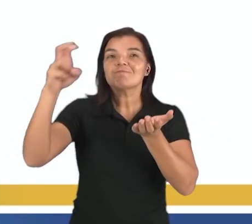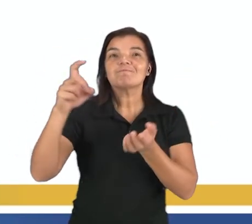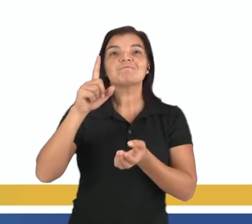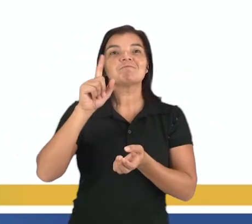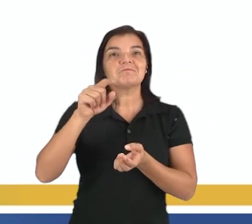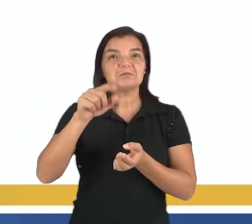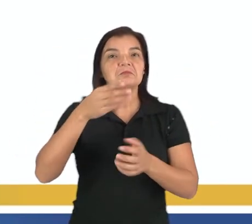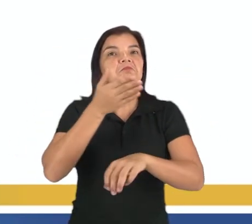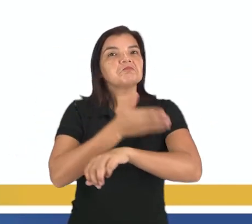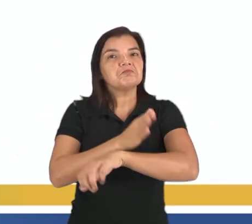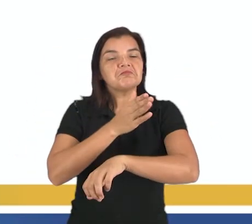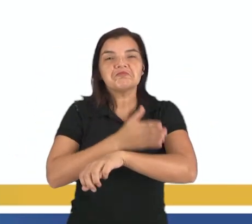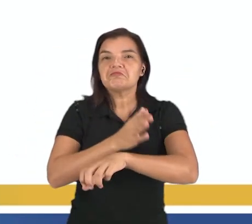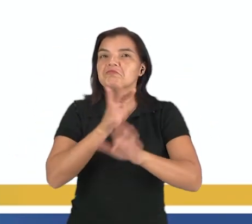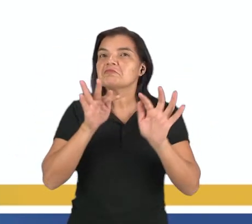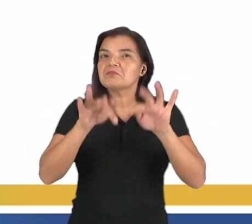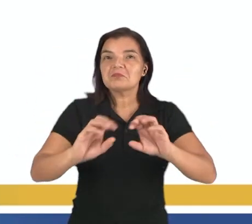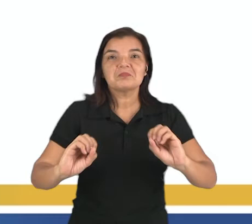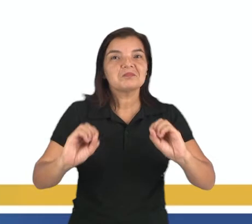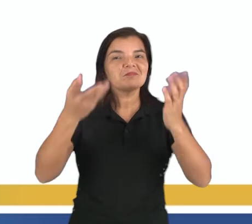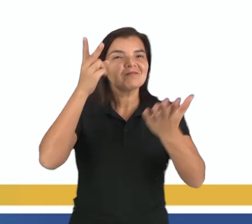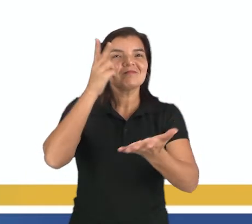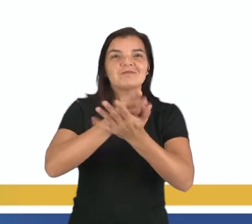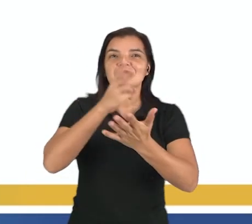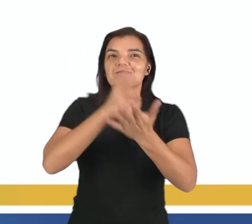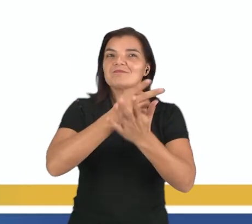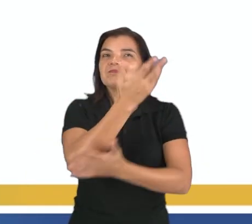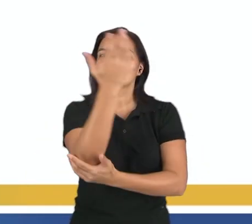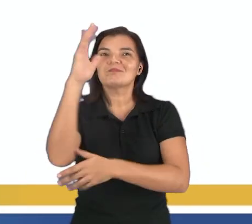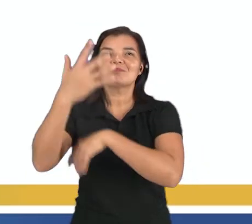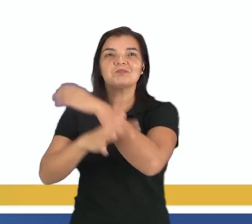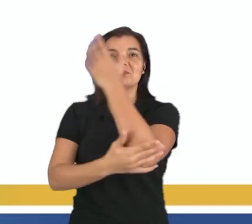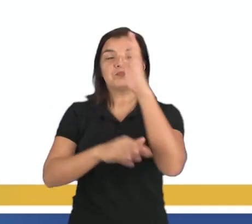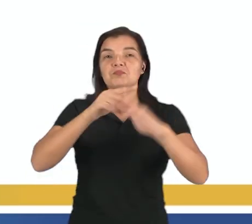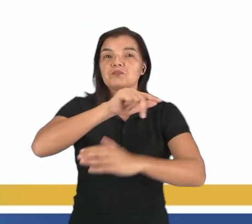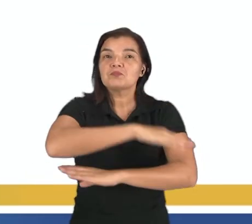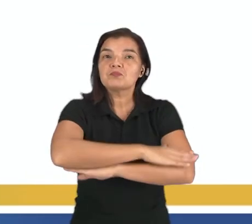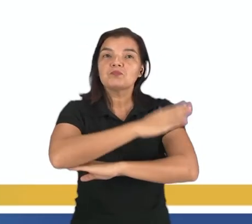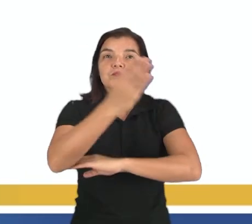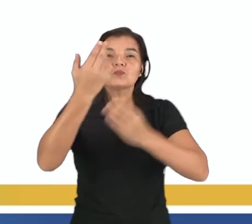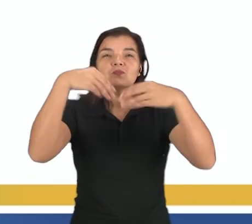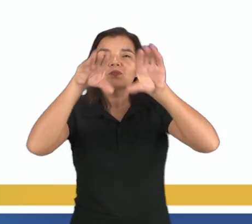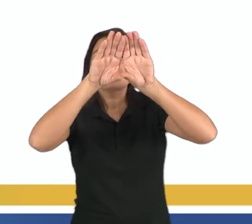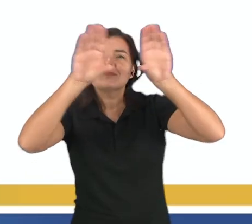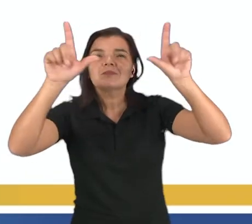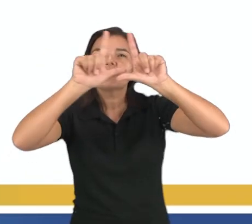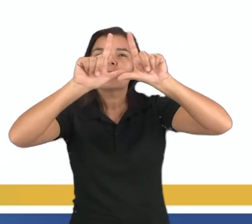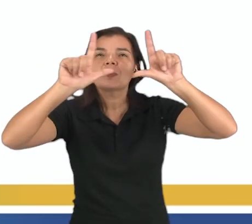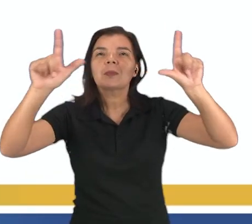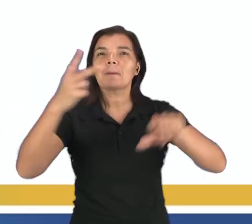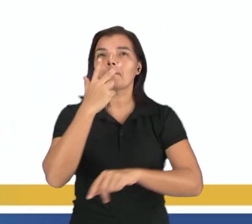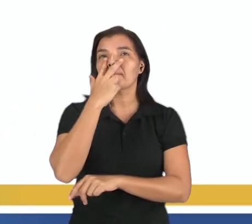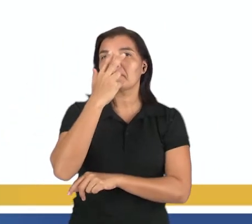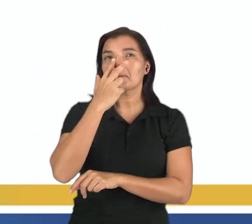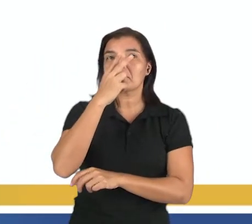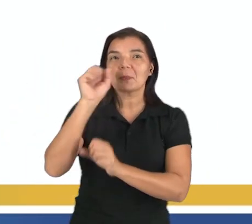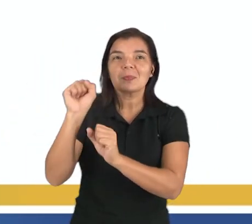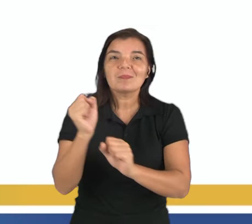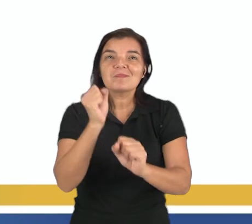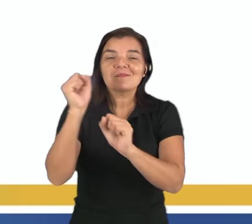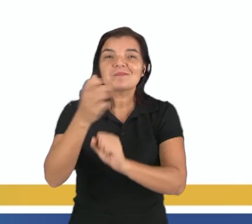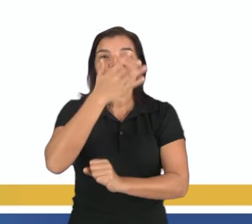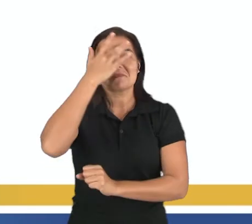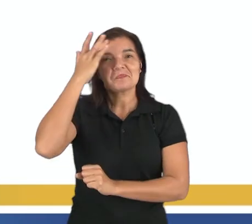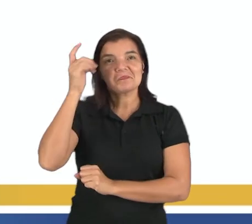um trinado sem fim, uma festa diária na mata. Durante o dia, o céu limpinho me parecia ter sido varrido